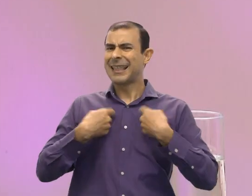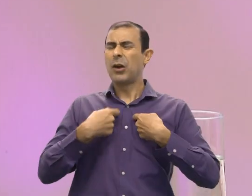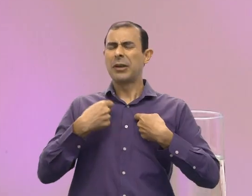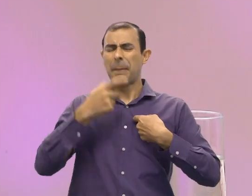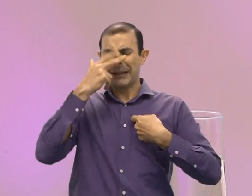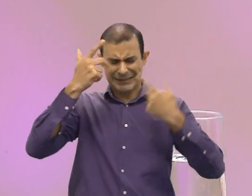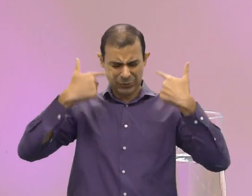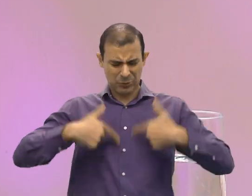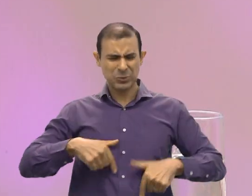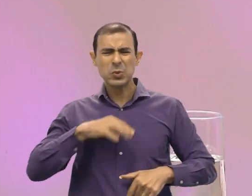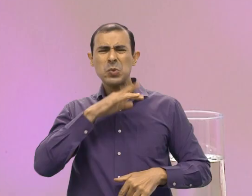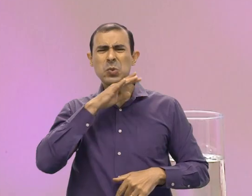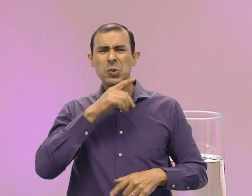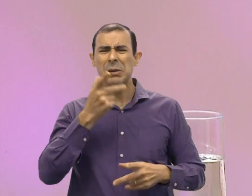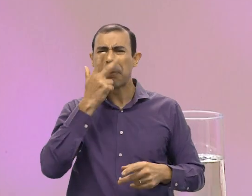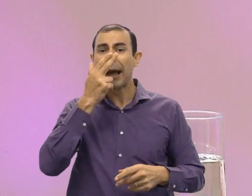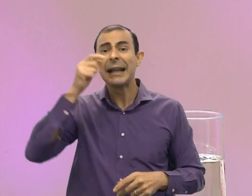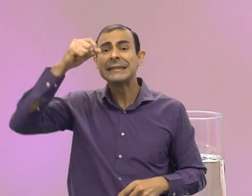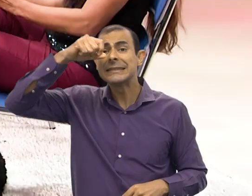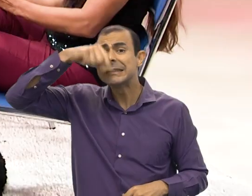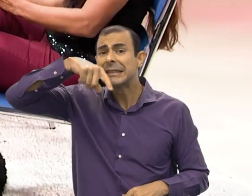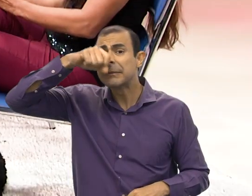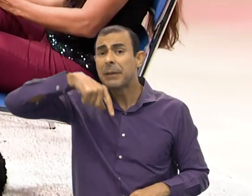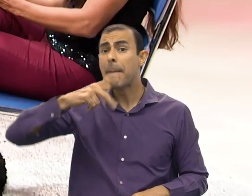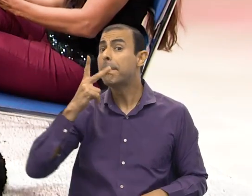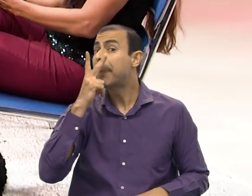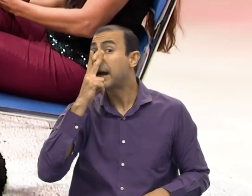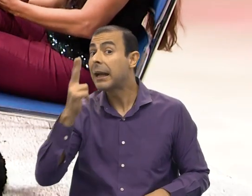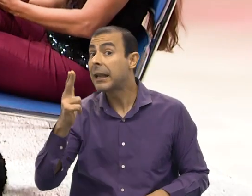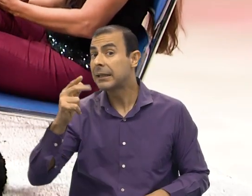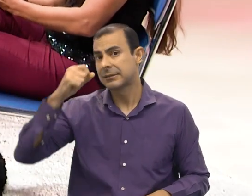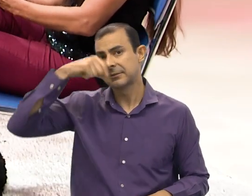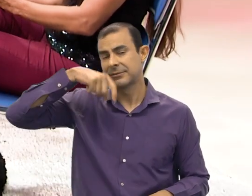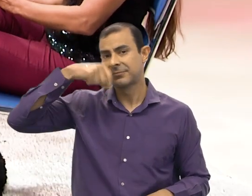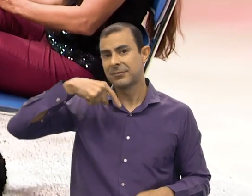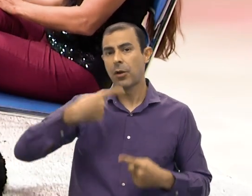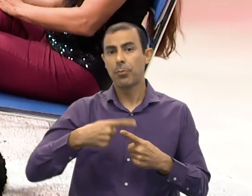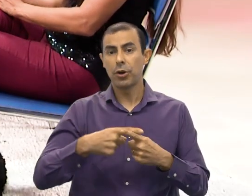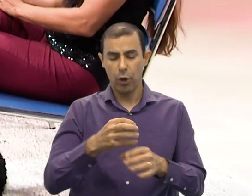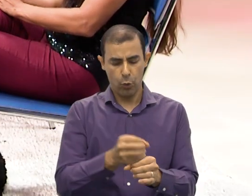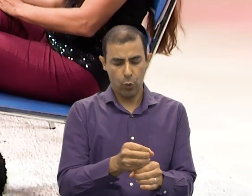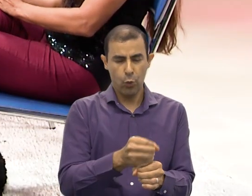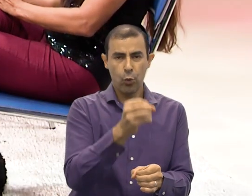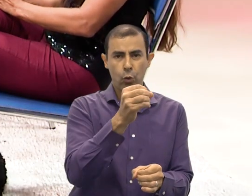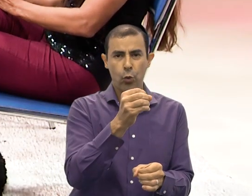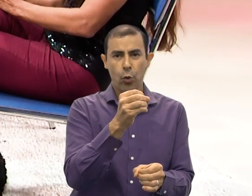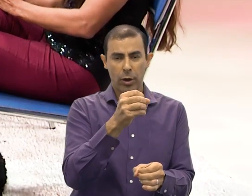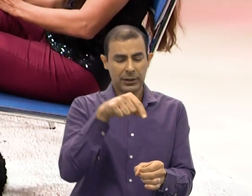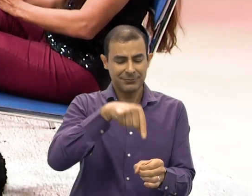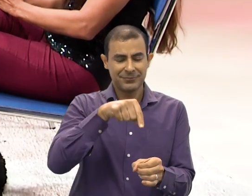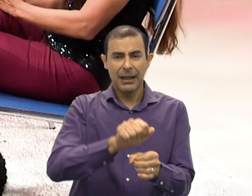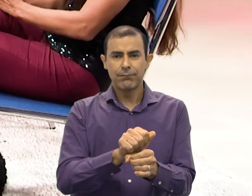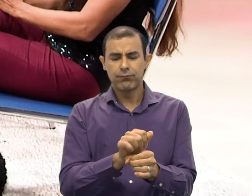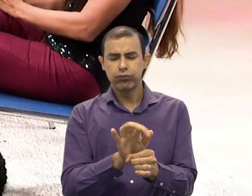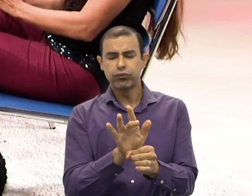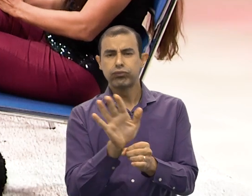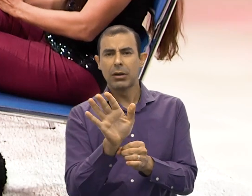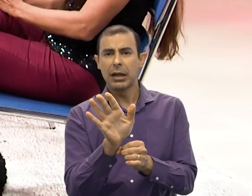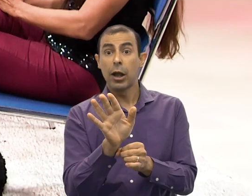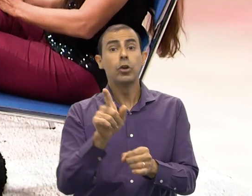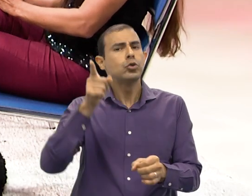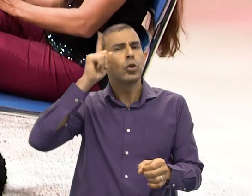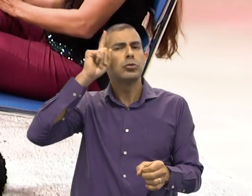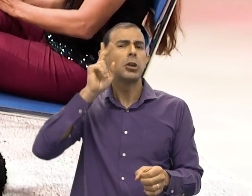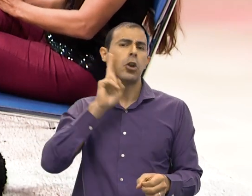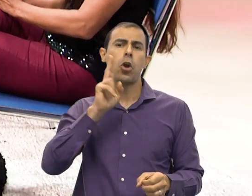gripal. Por quê? O medicamento vai estimular as células a saírem de dentro do osso para a corrente sanguínea. Então, eu costumo dizer assim, que o seu